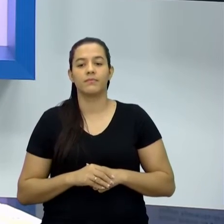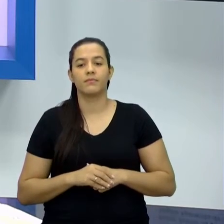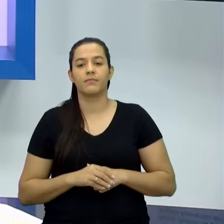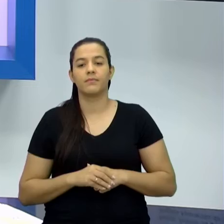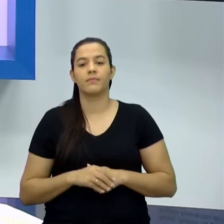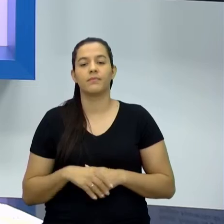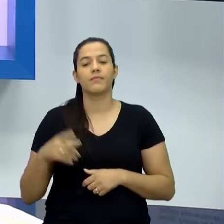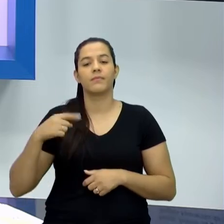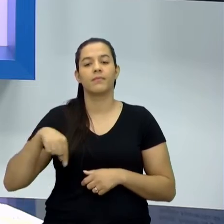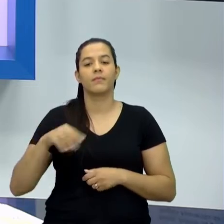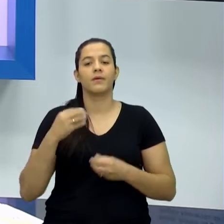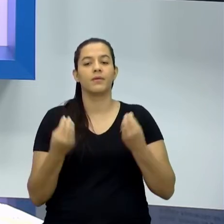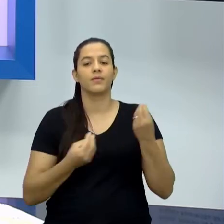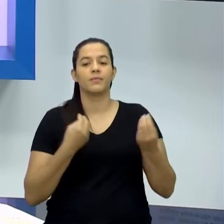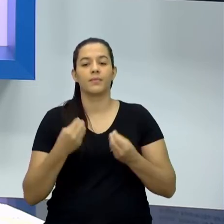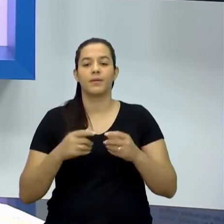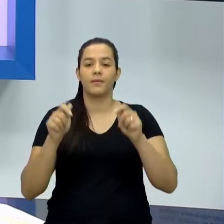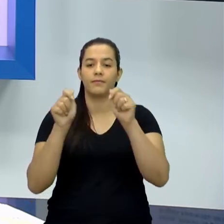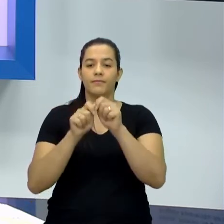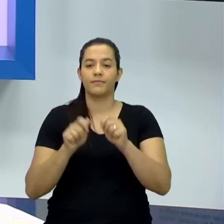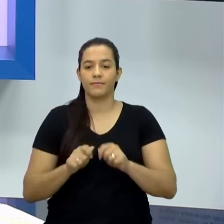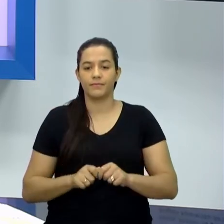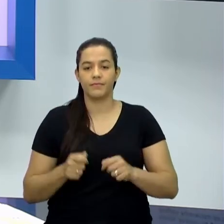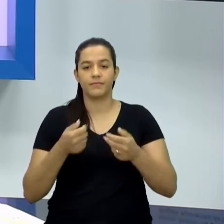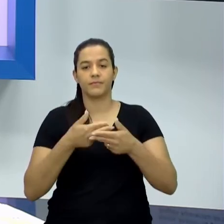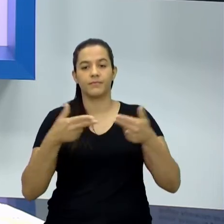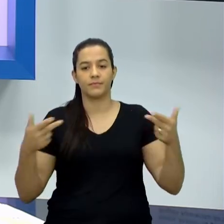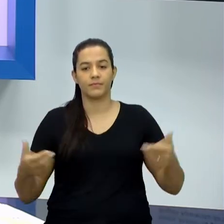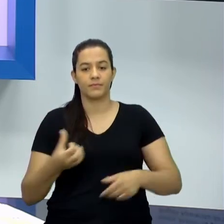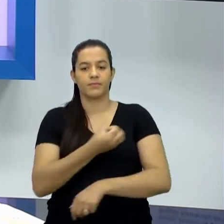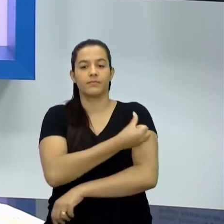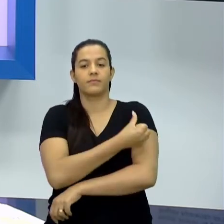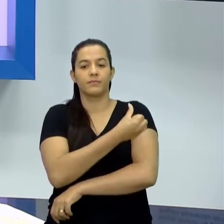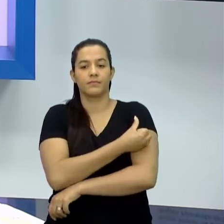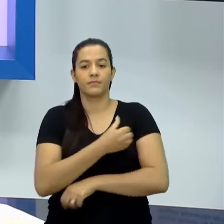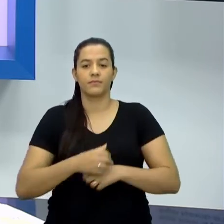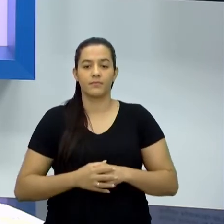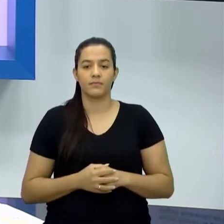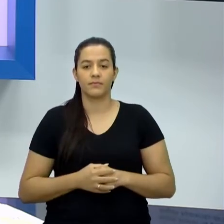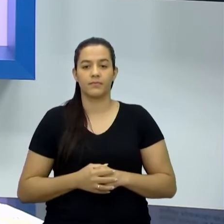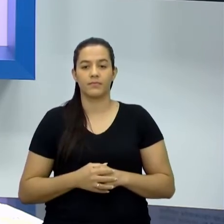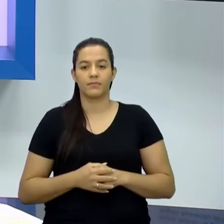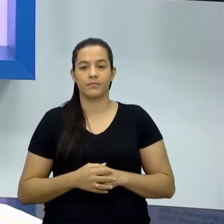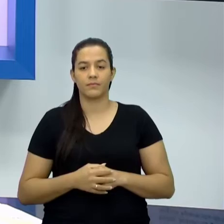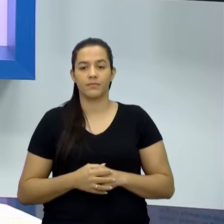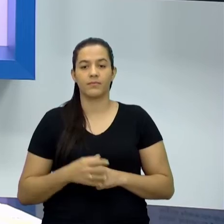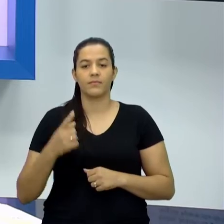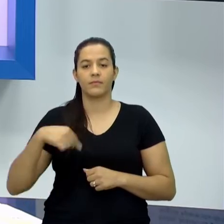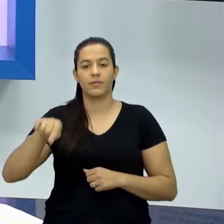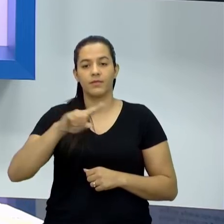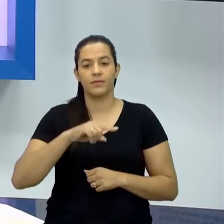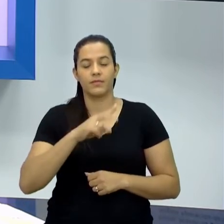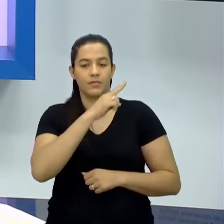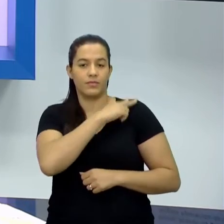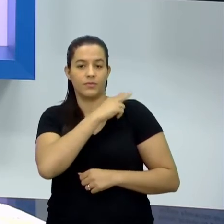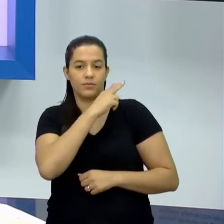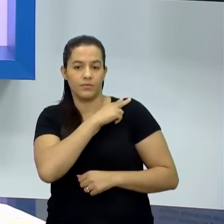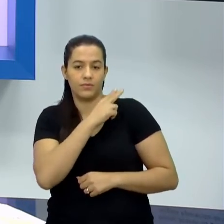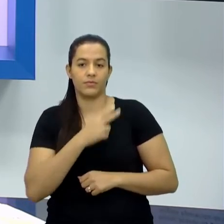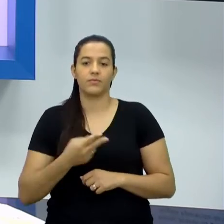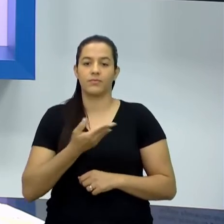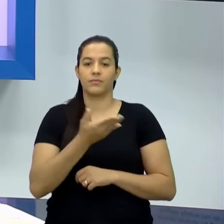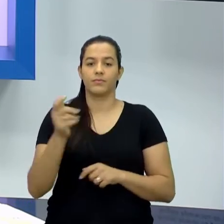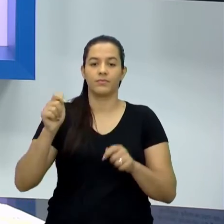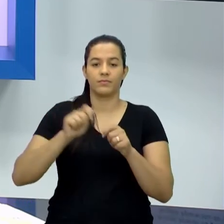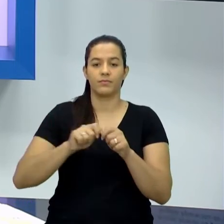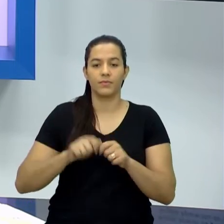ela resolveu fazer um material com o sexto ano. É o que eu digo para vocês, vocês são segunda série, mas vocês podem